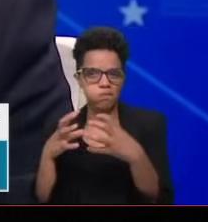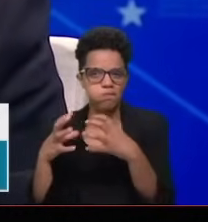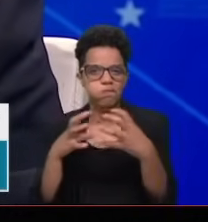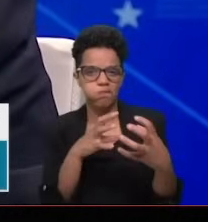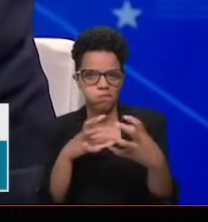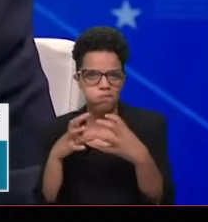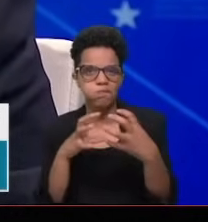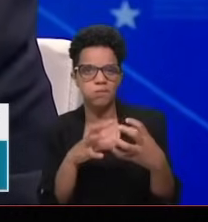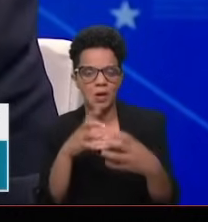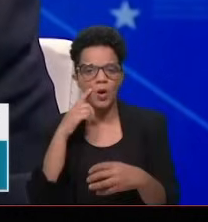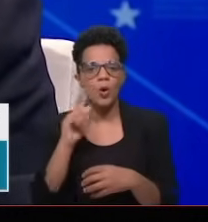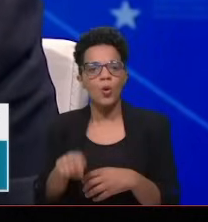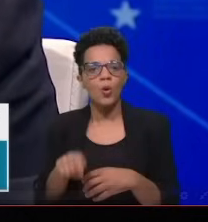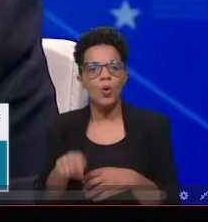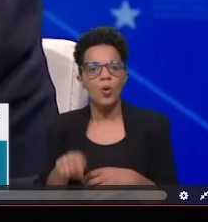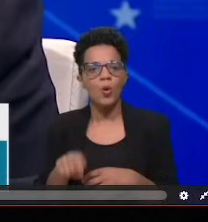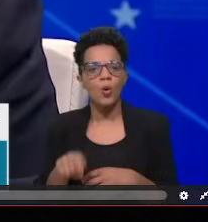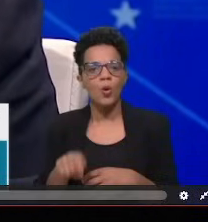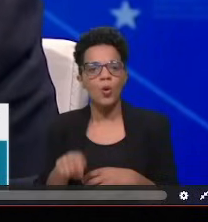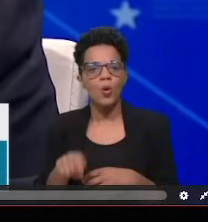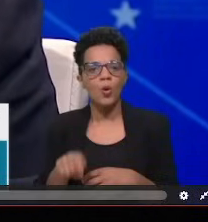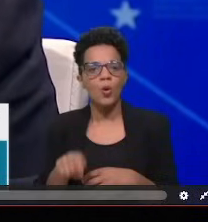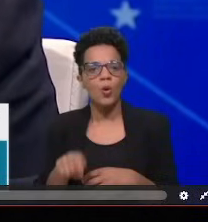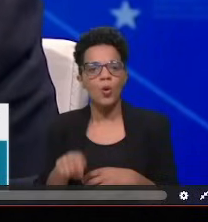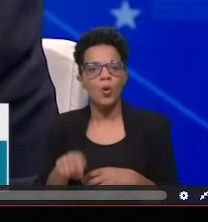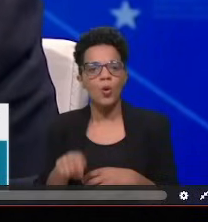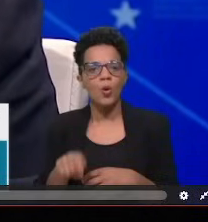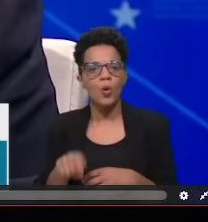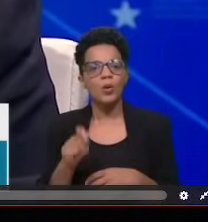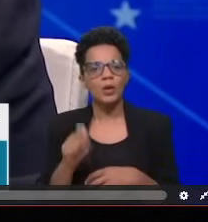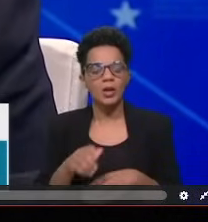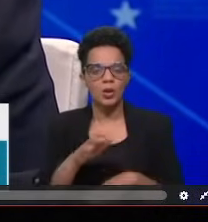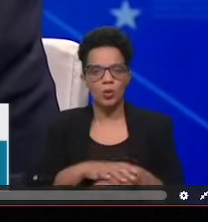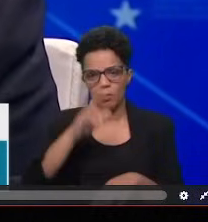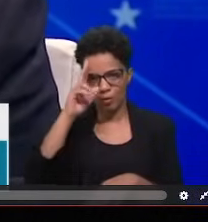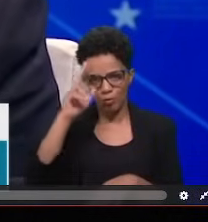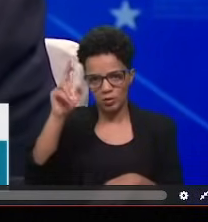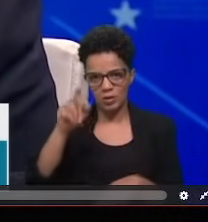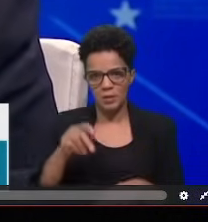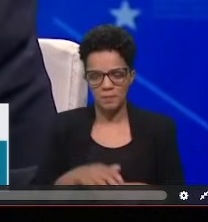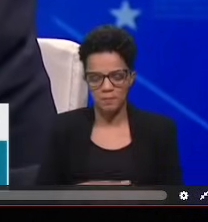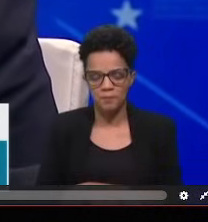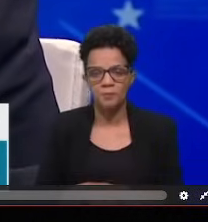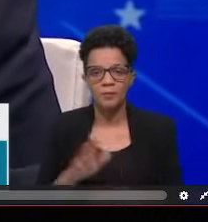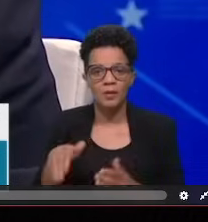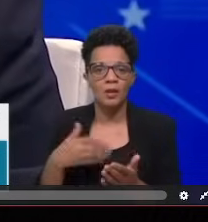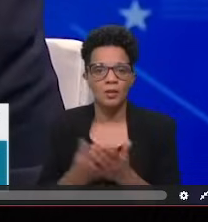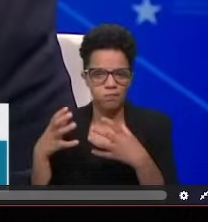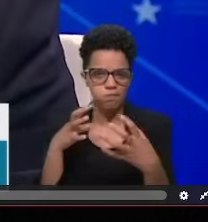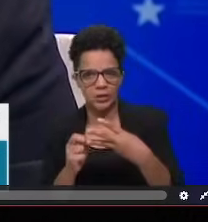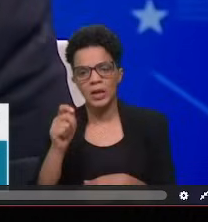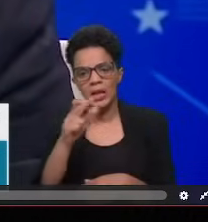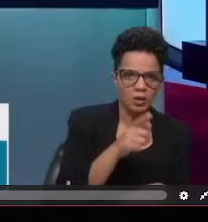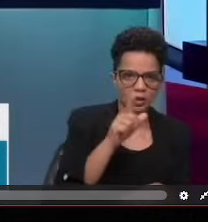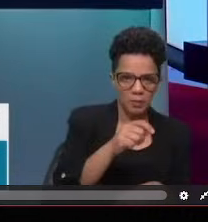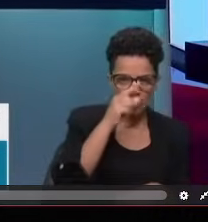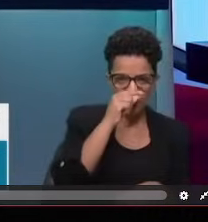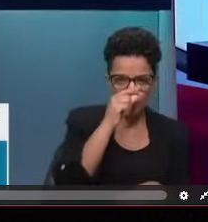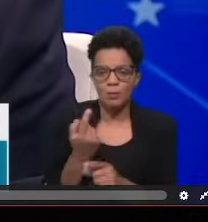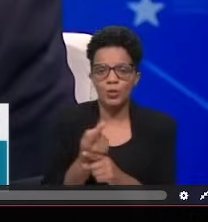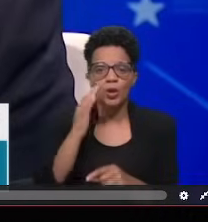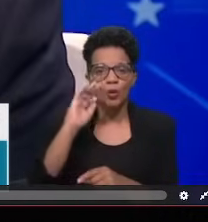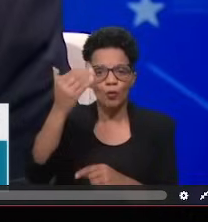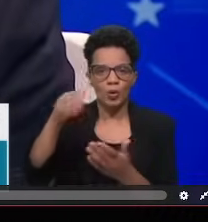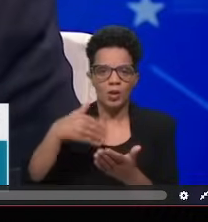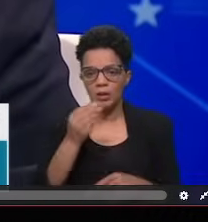deusão da Ucrânia feita pela rúsia sem anexação Não foi isso que ele disse mano eh e que vai levar a um resultado totalmente